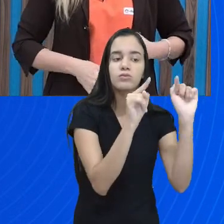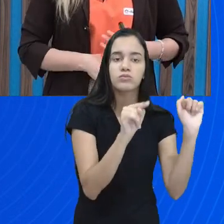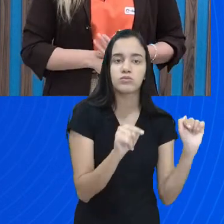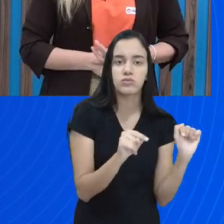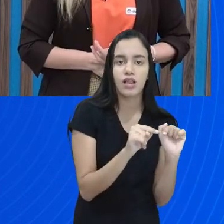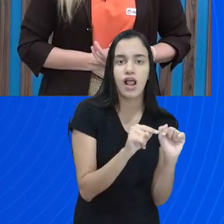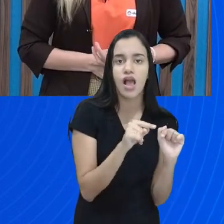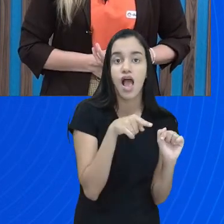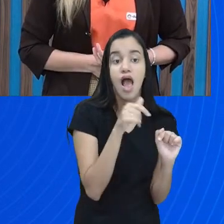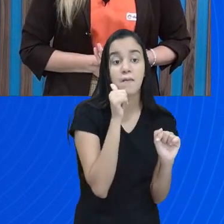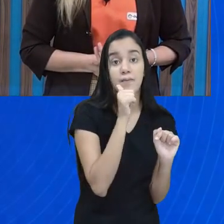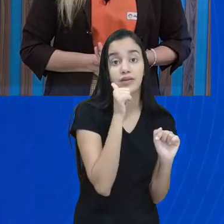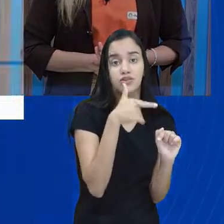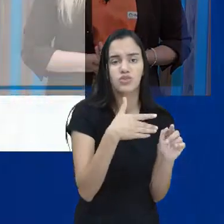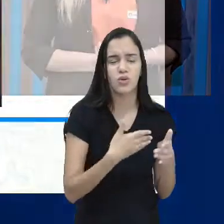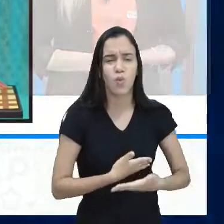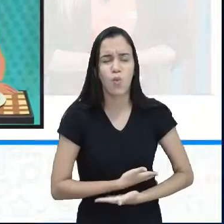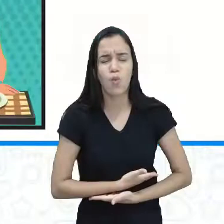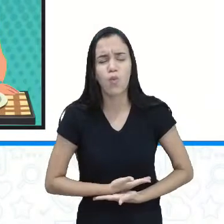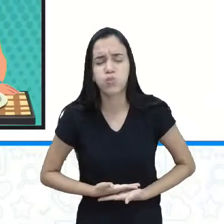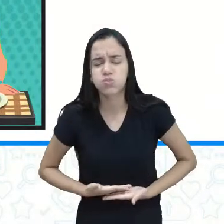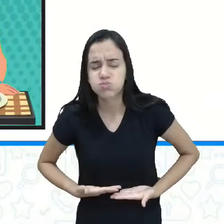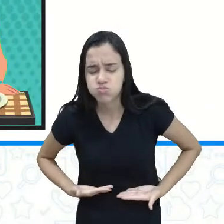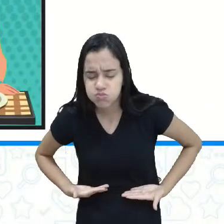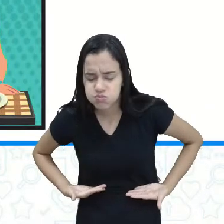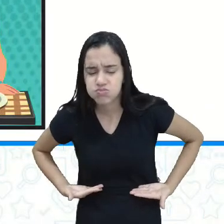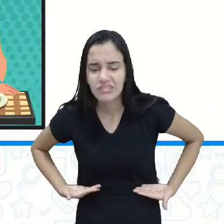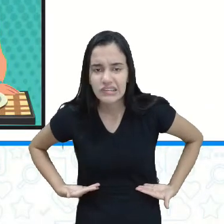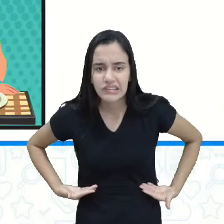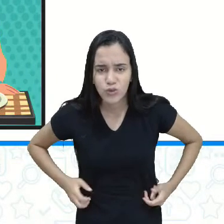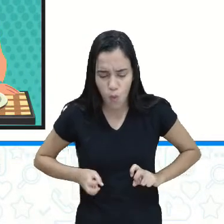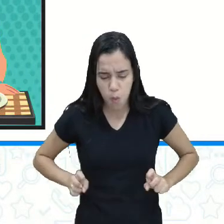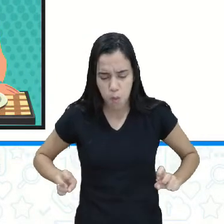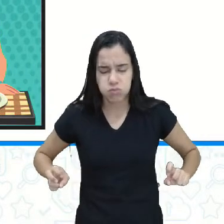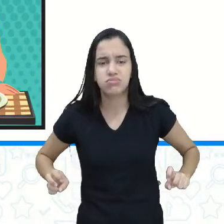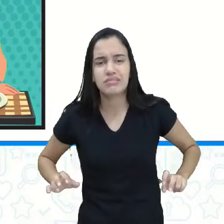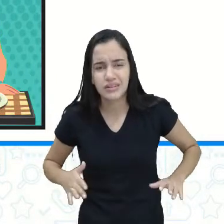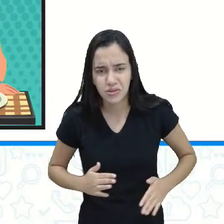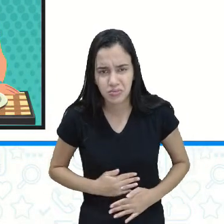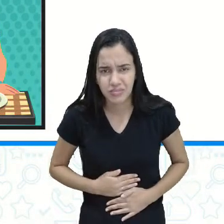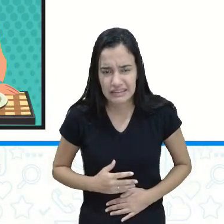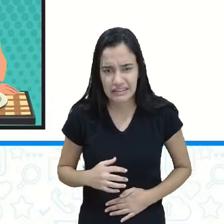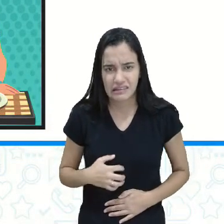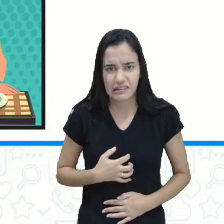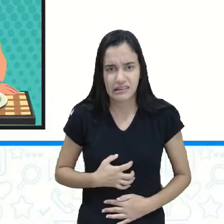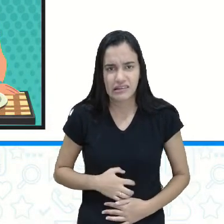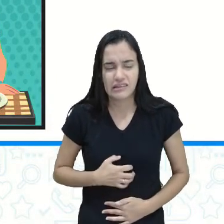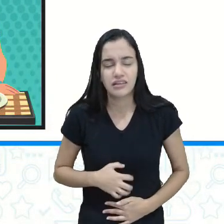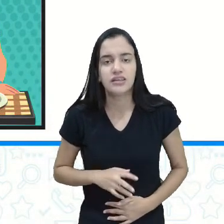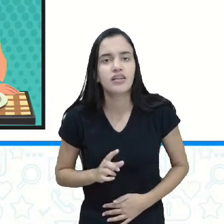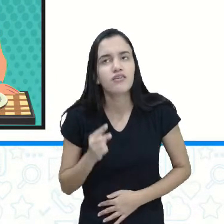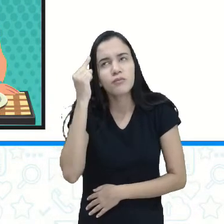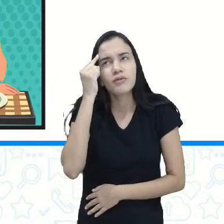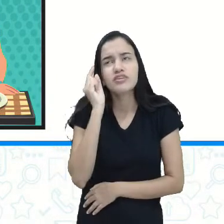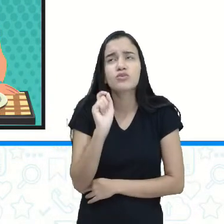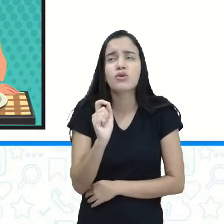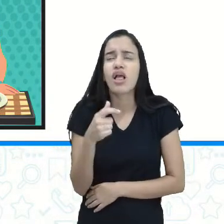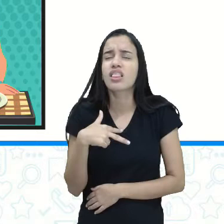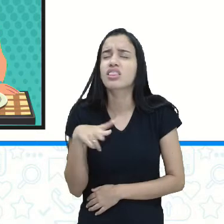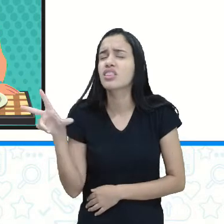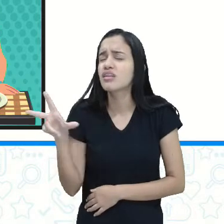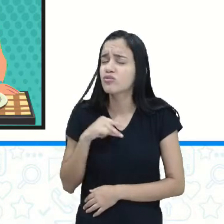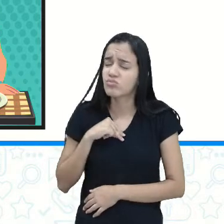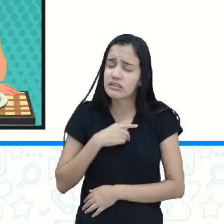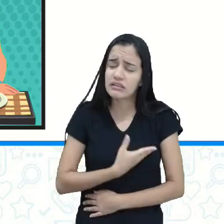o quê? Com fome. Olha a barriga dela, tá roncando. Ela bota a mão assim, ó, e ela deve estar pensando o quê? Nossa,